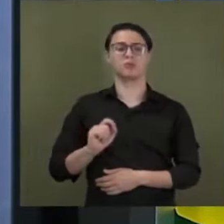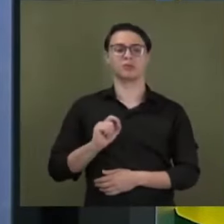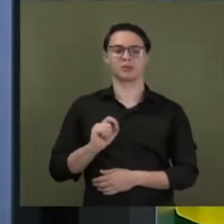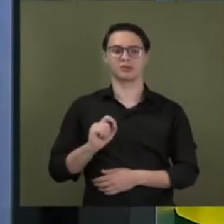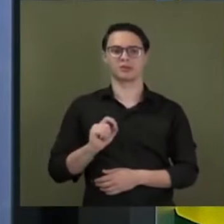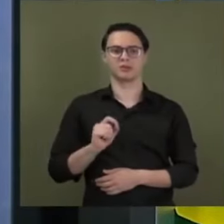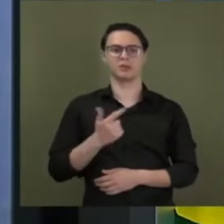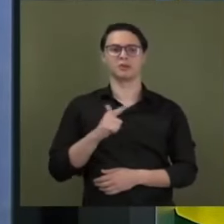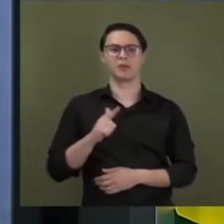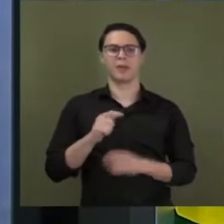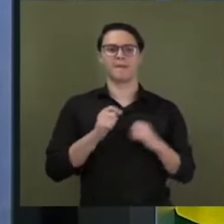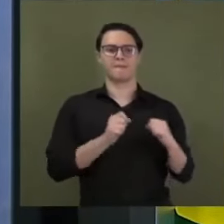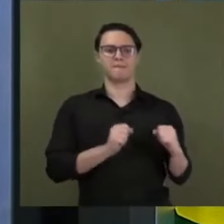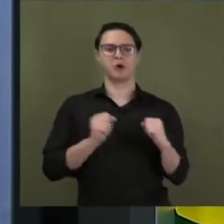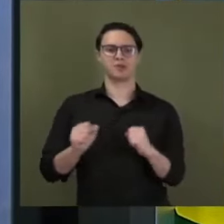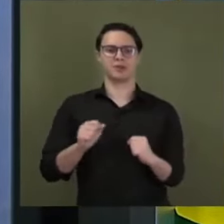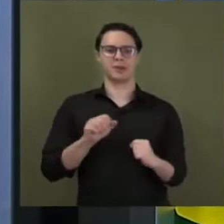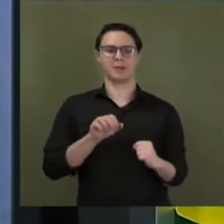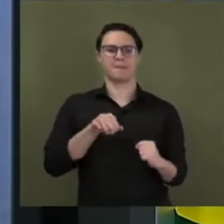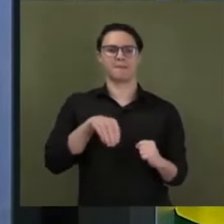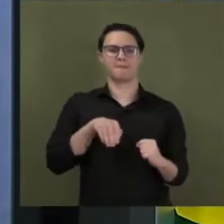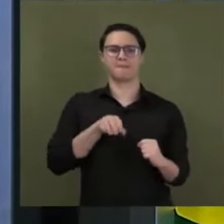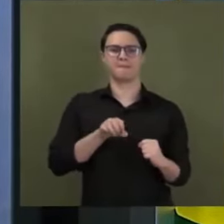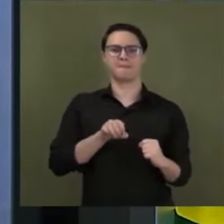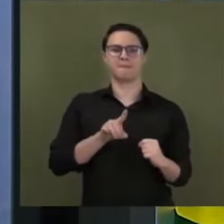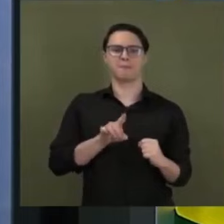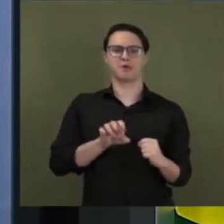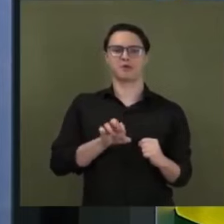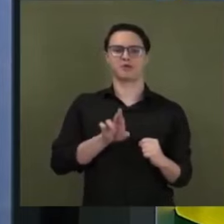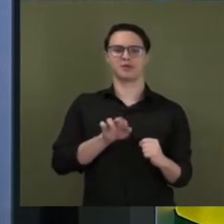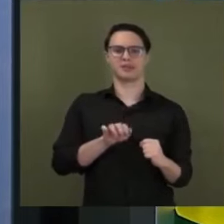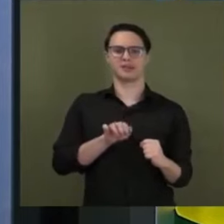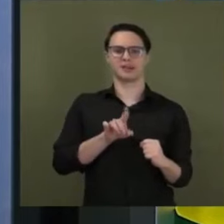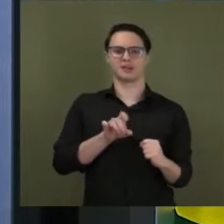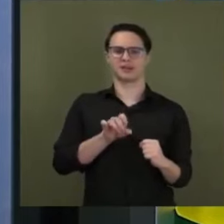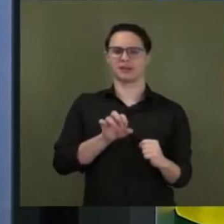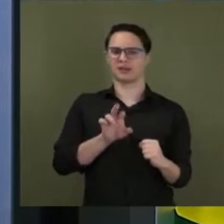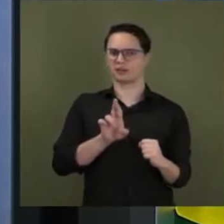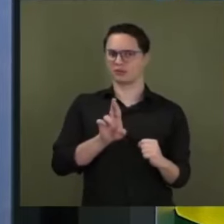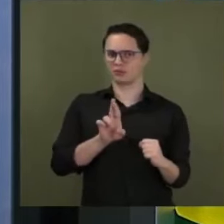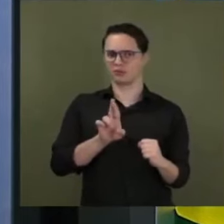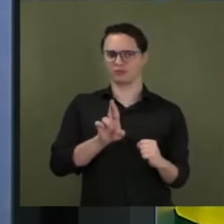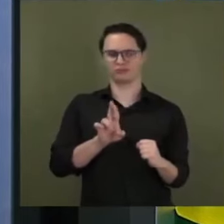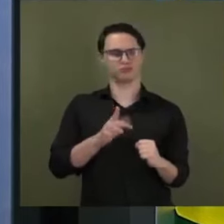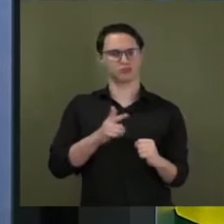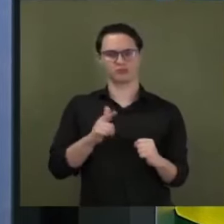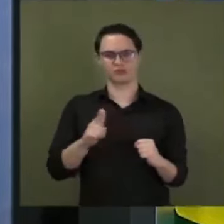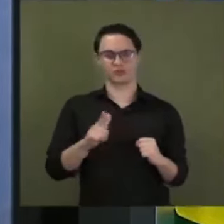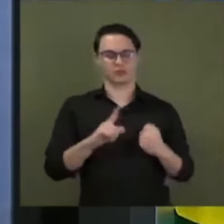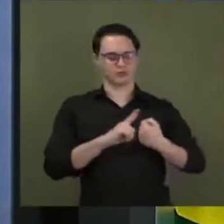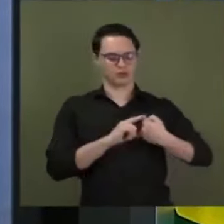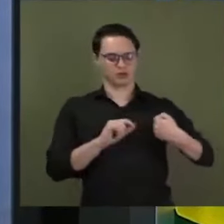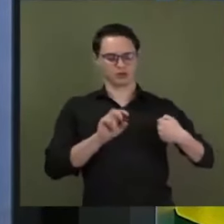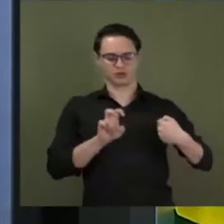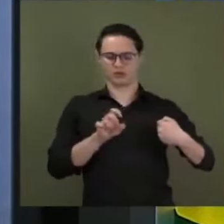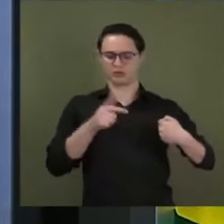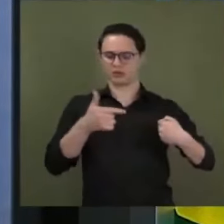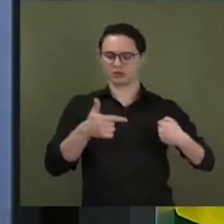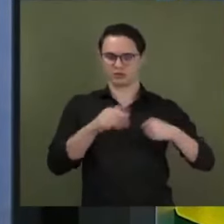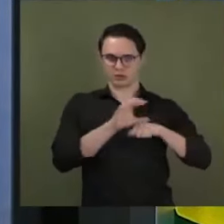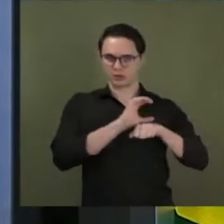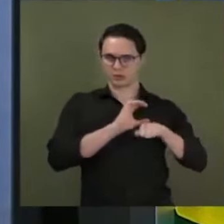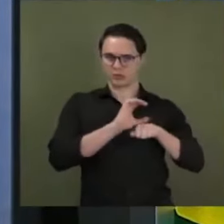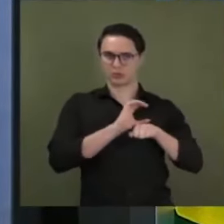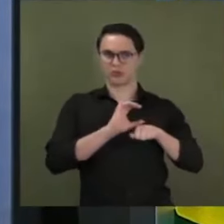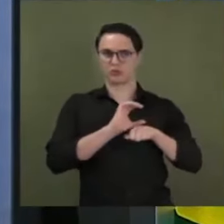poder moderador o artigo 142 já por interpretação do próprio Supremo não